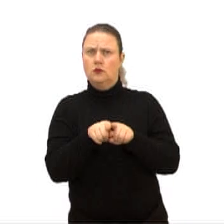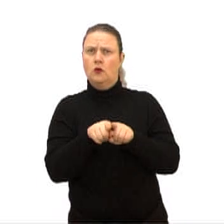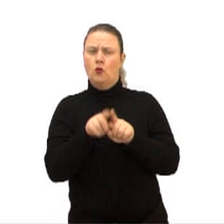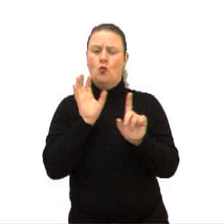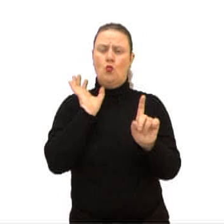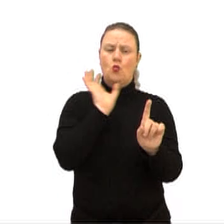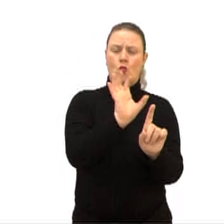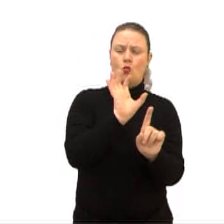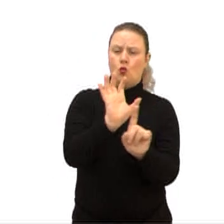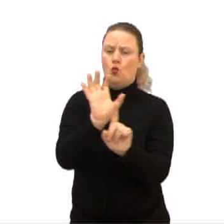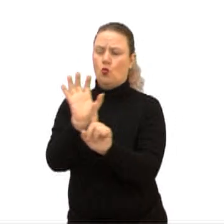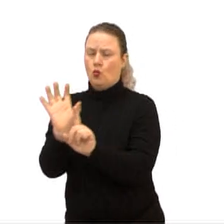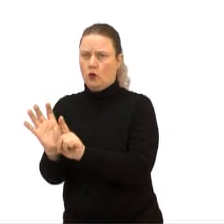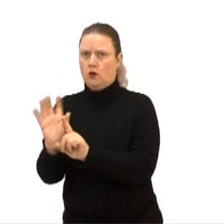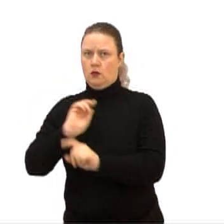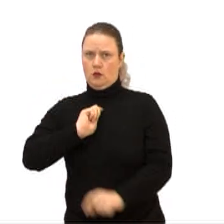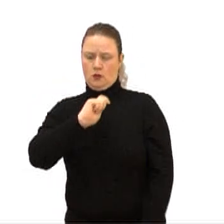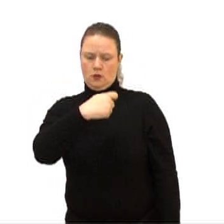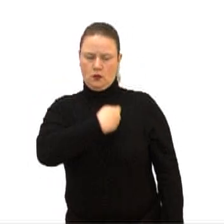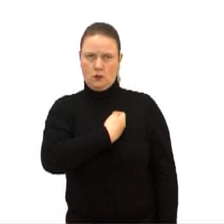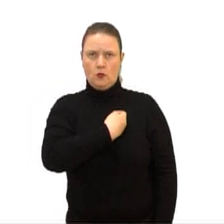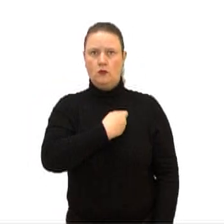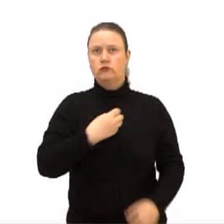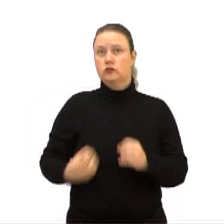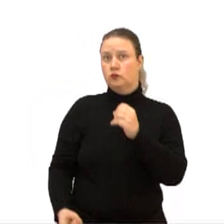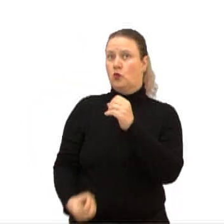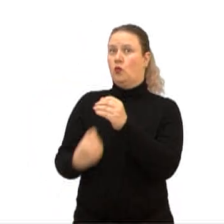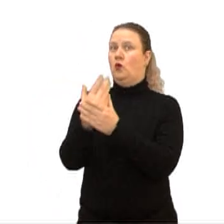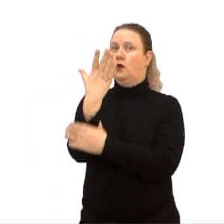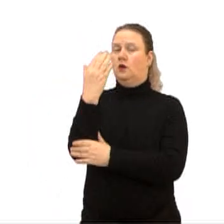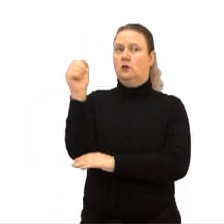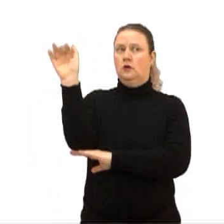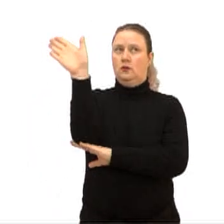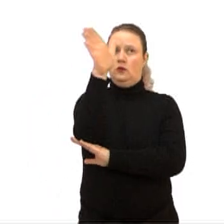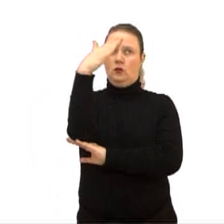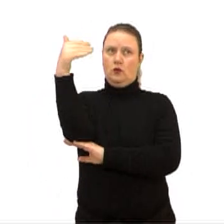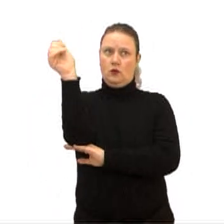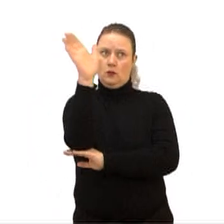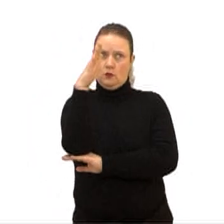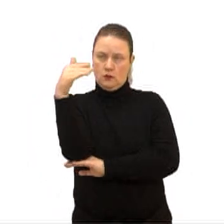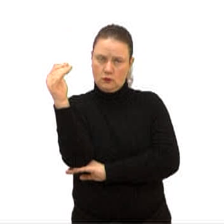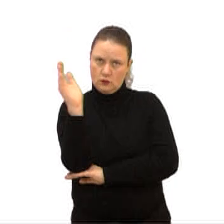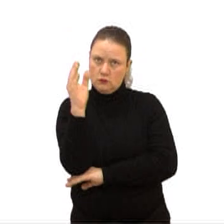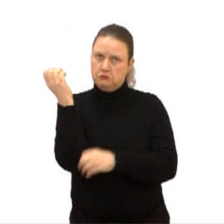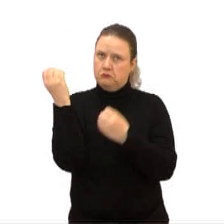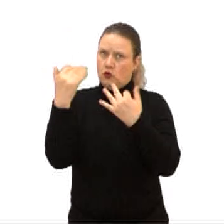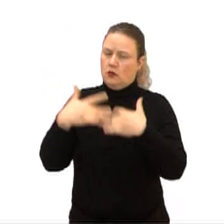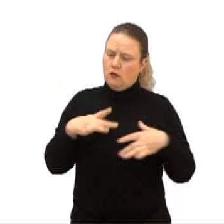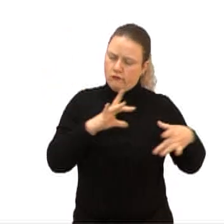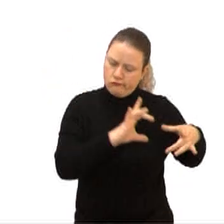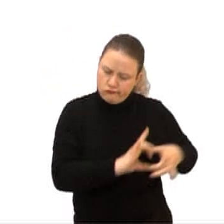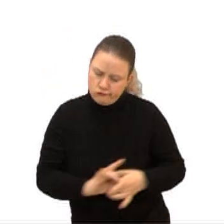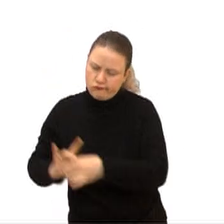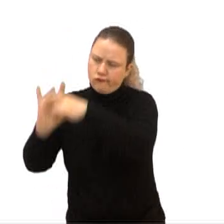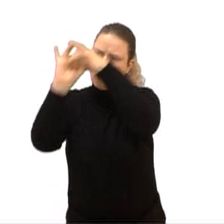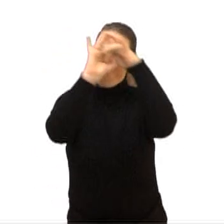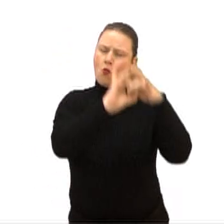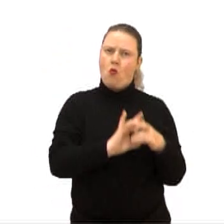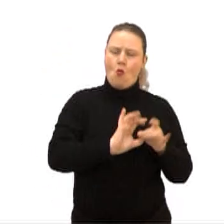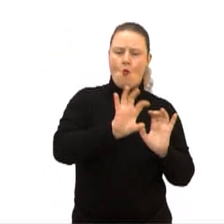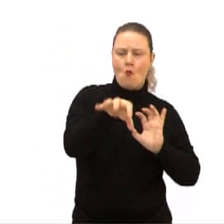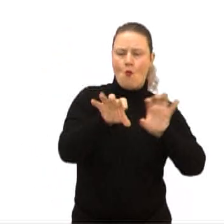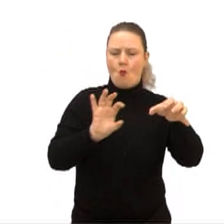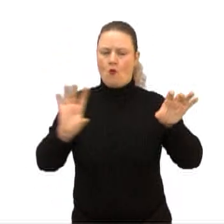da colônia espanhola, se deu a bandeira, é uma bandeira então que falava sobre a união de todas as províncias da